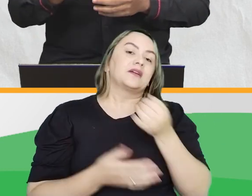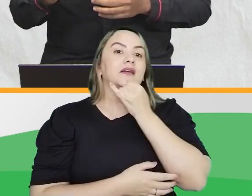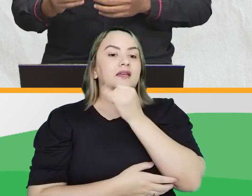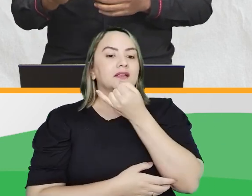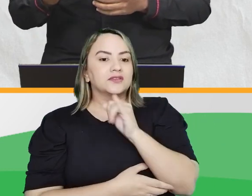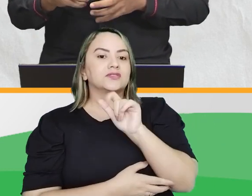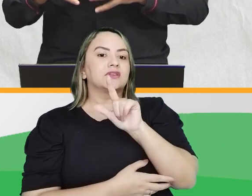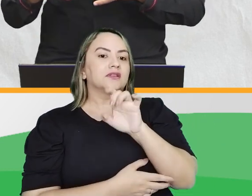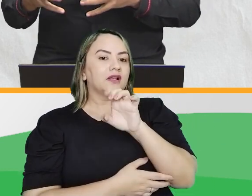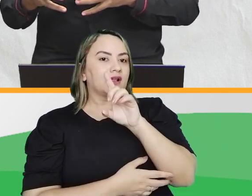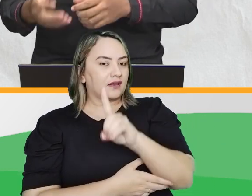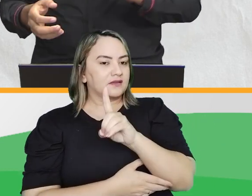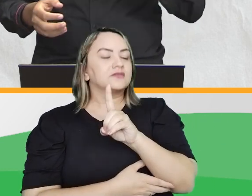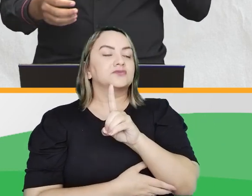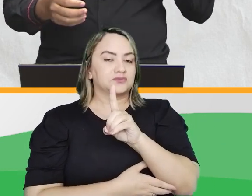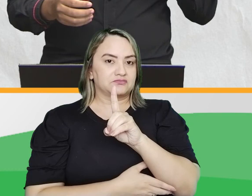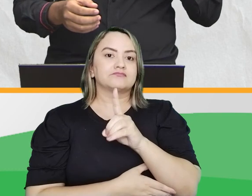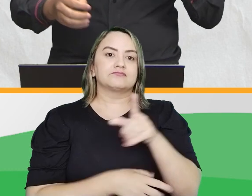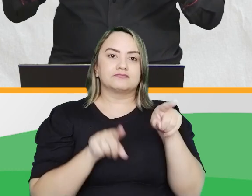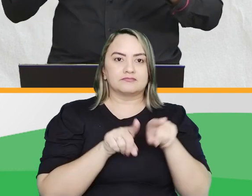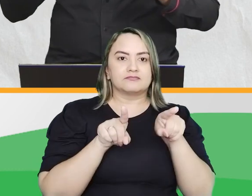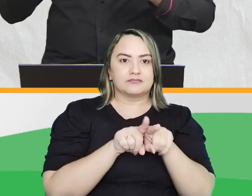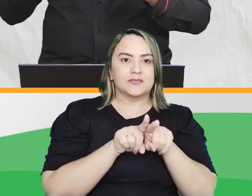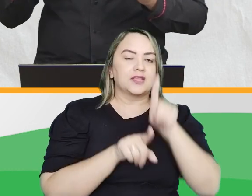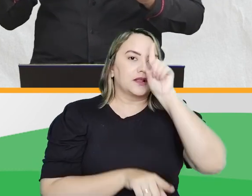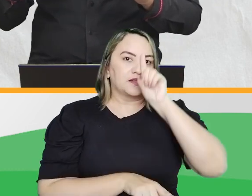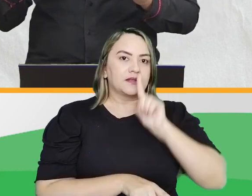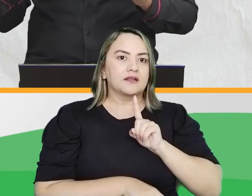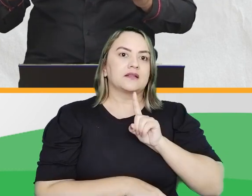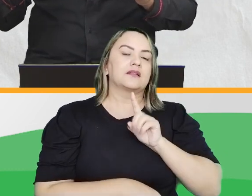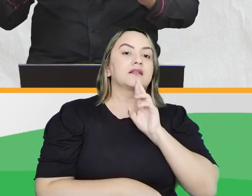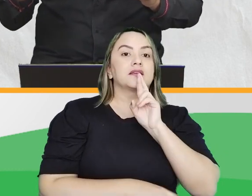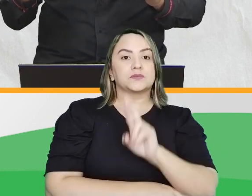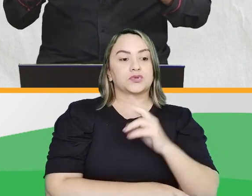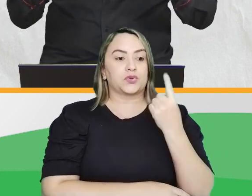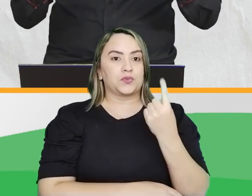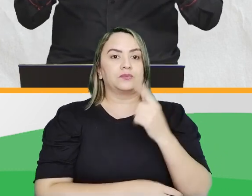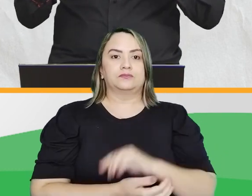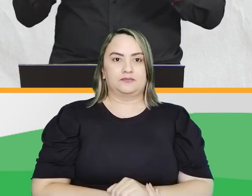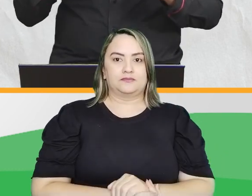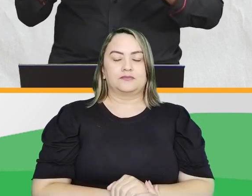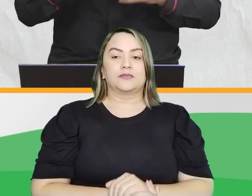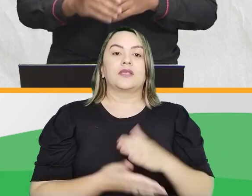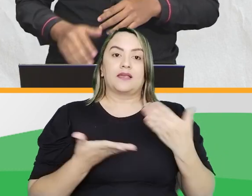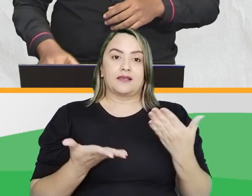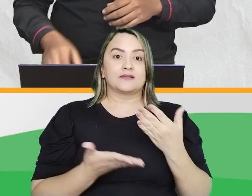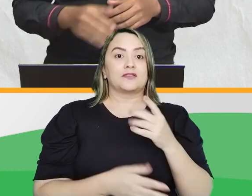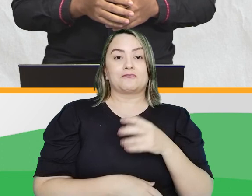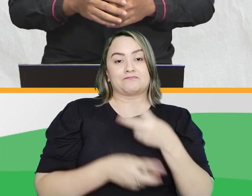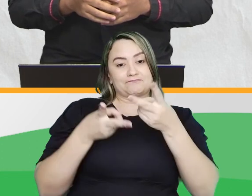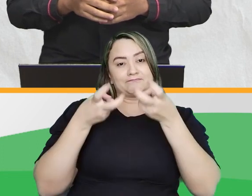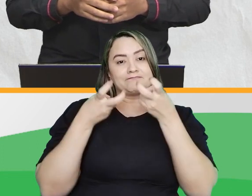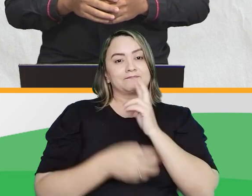seja, a razão entre a energia consumida pela lâmpada LED e a energia consumida pela lâmpada incandescente dá 1. A